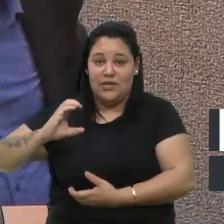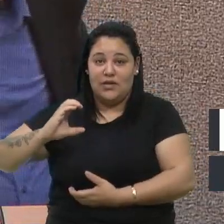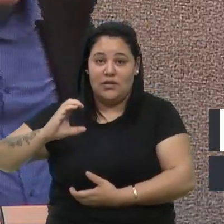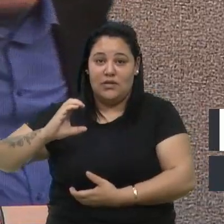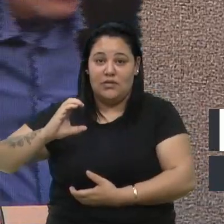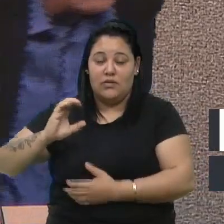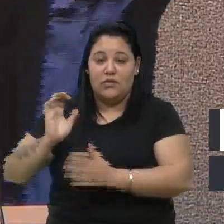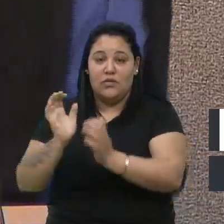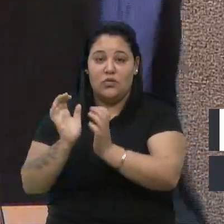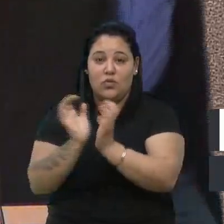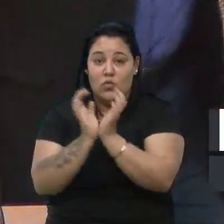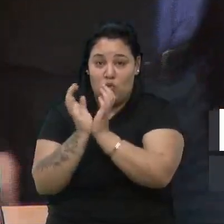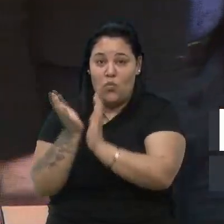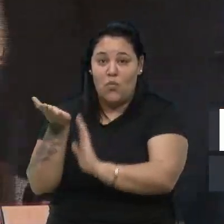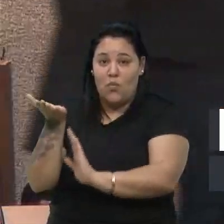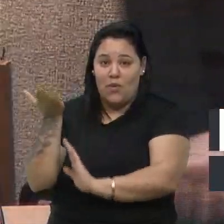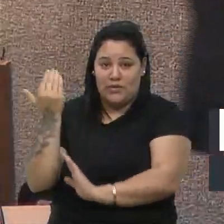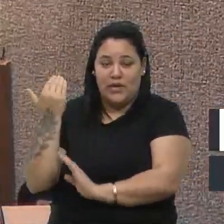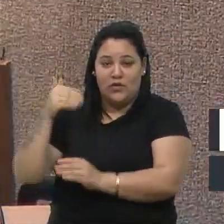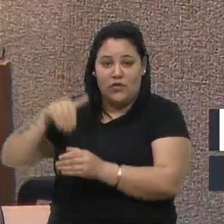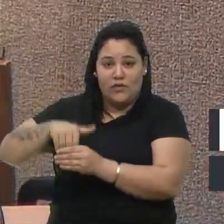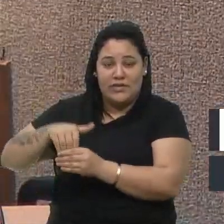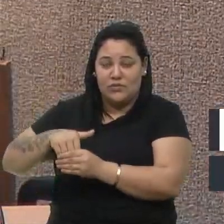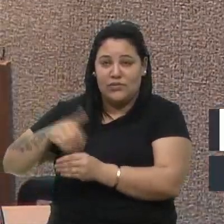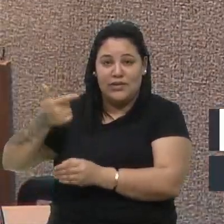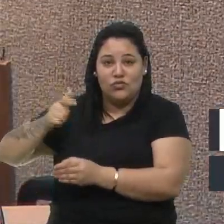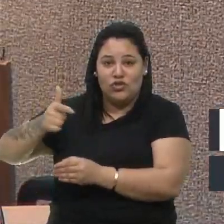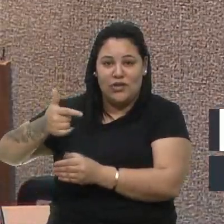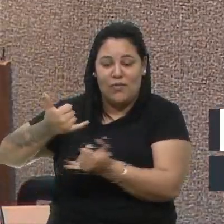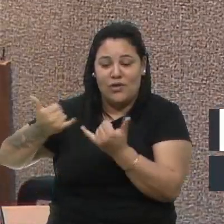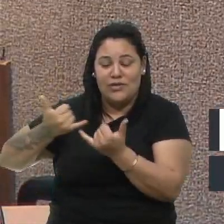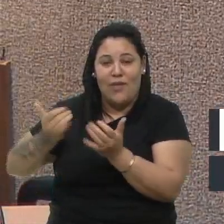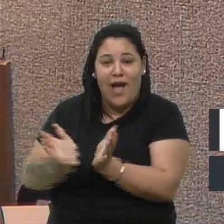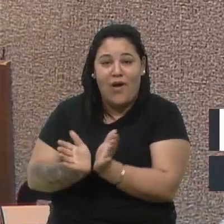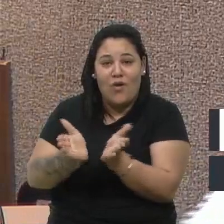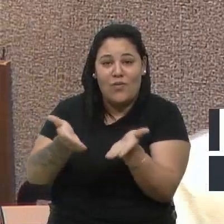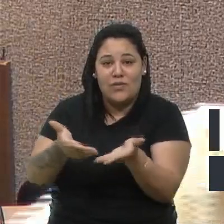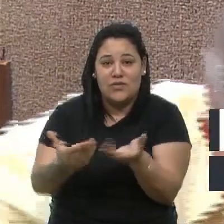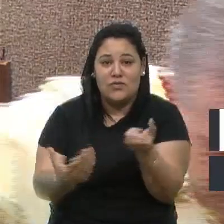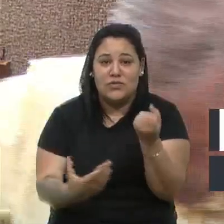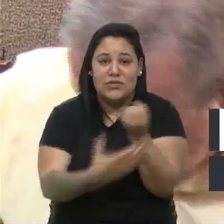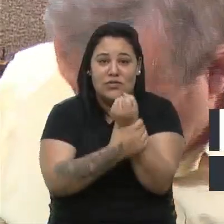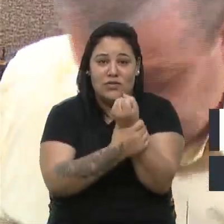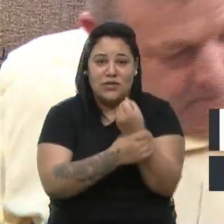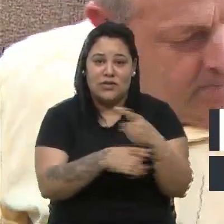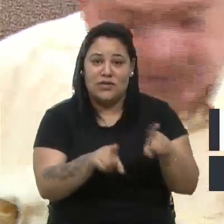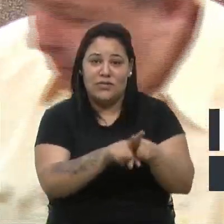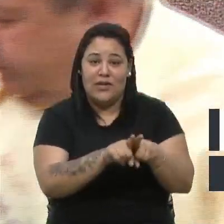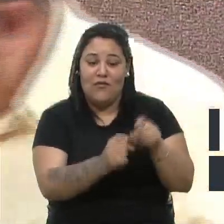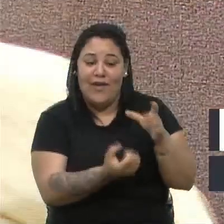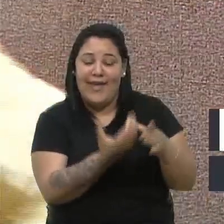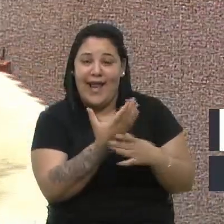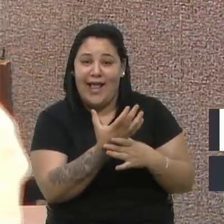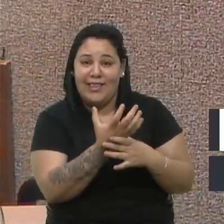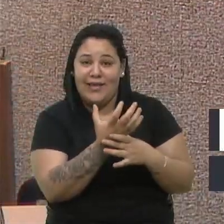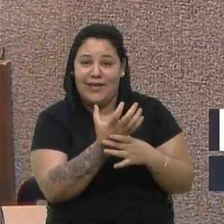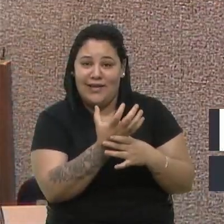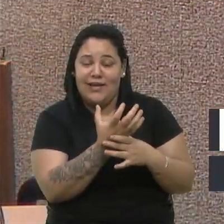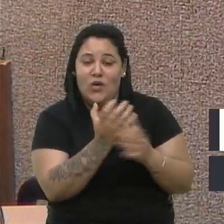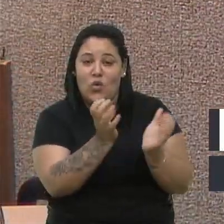passada, nós não tínhamos aqui, por exemplo, a Comissão de Segurança. A Comissão de Segurança foi criada, uma frente parlamentar,